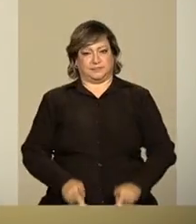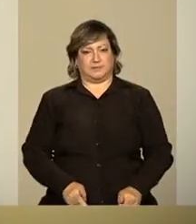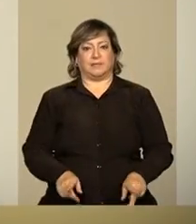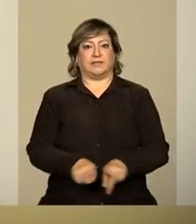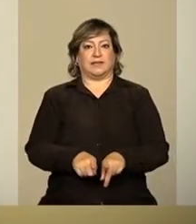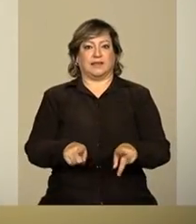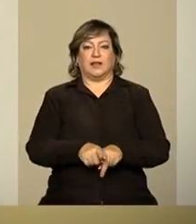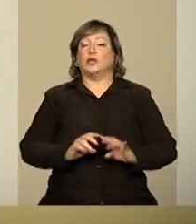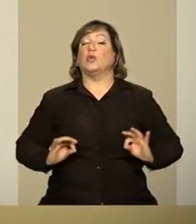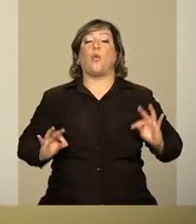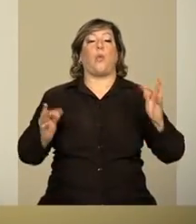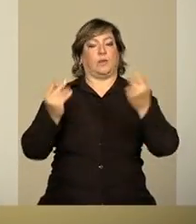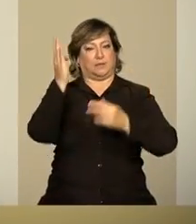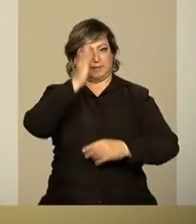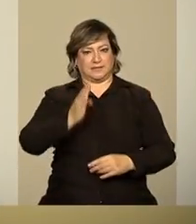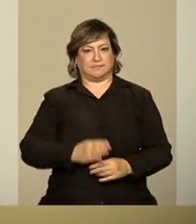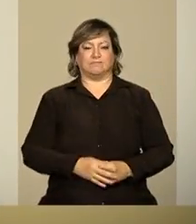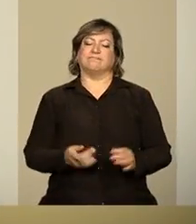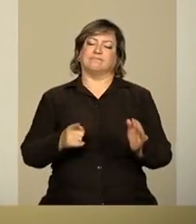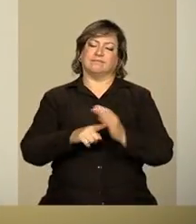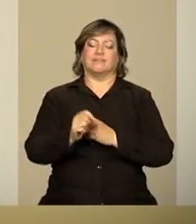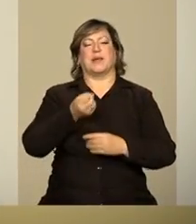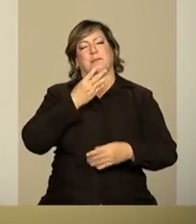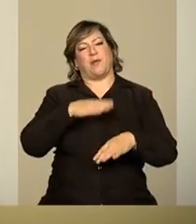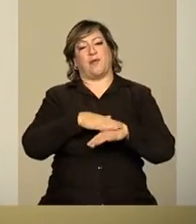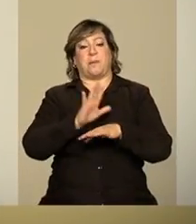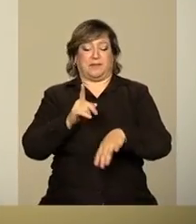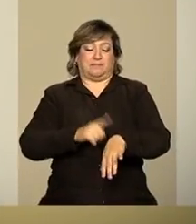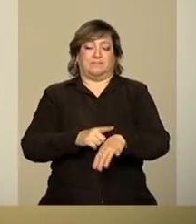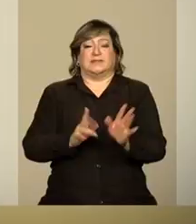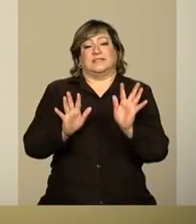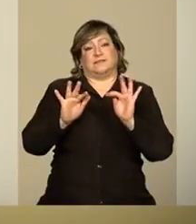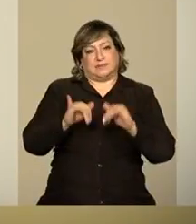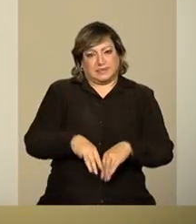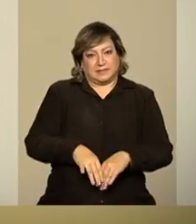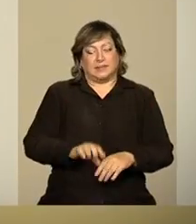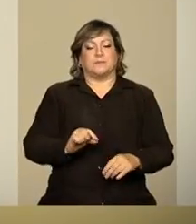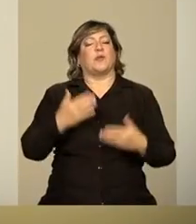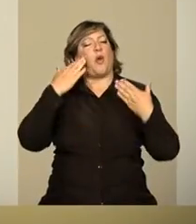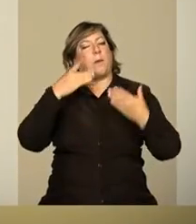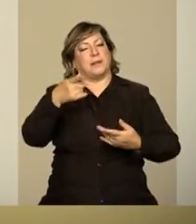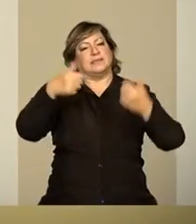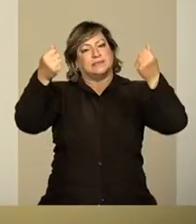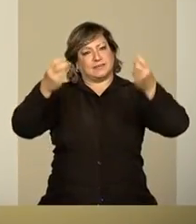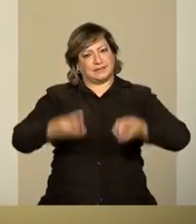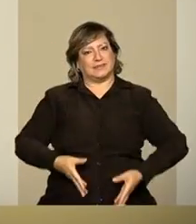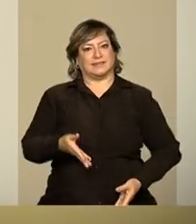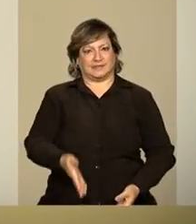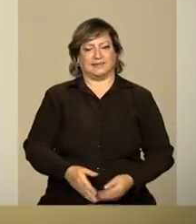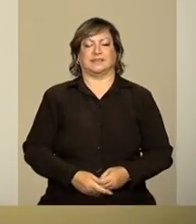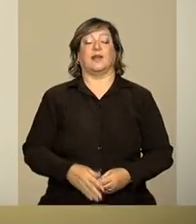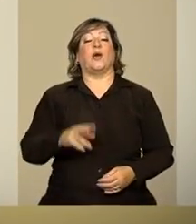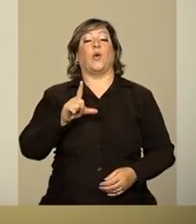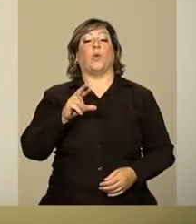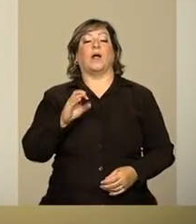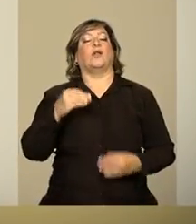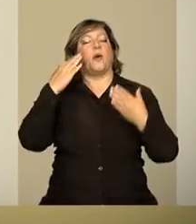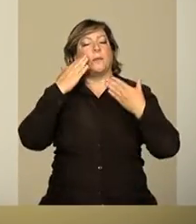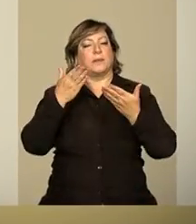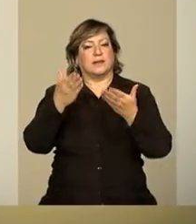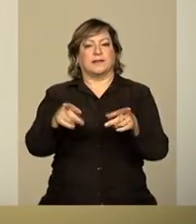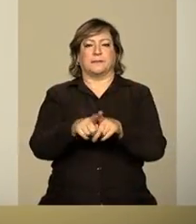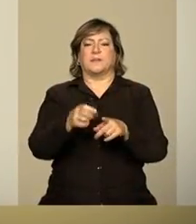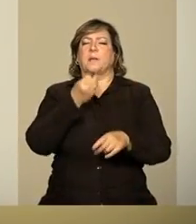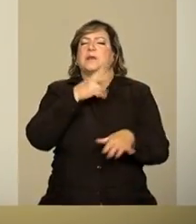população em todo o Brasil a conversa tá boa mas o nosso tempo chegou ao fim e por mais esse café Luciano